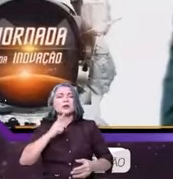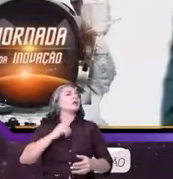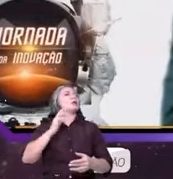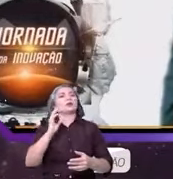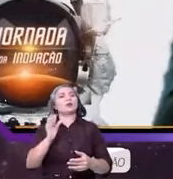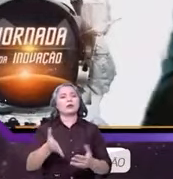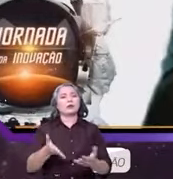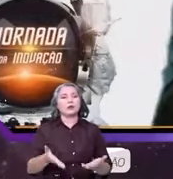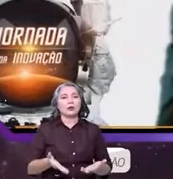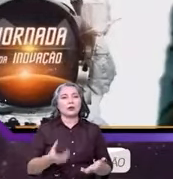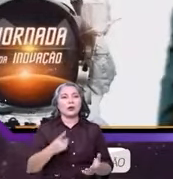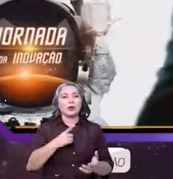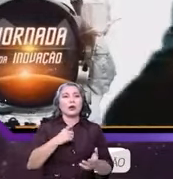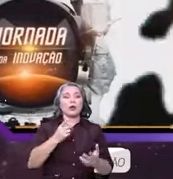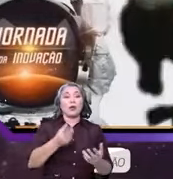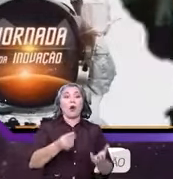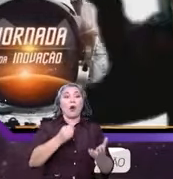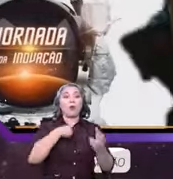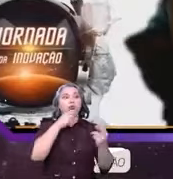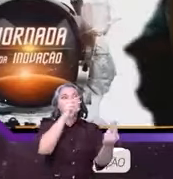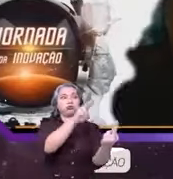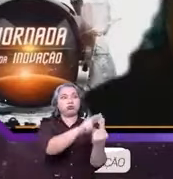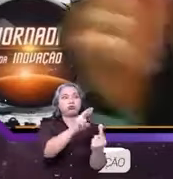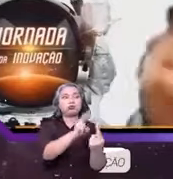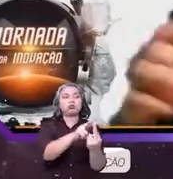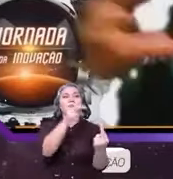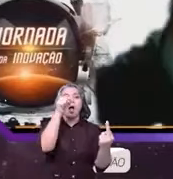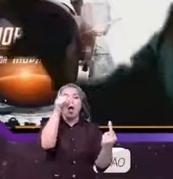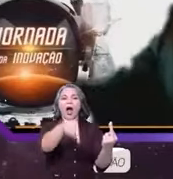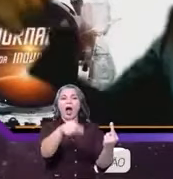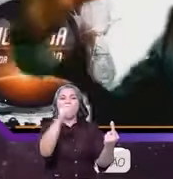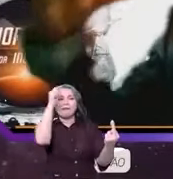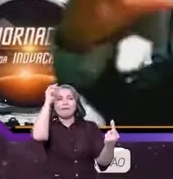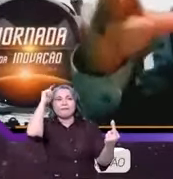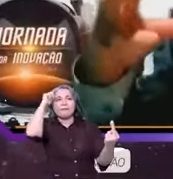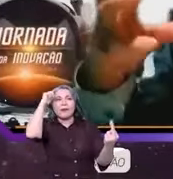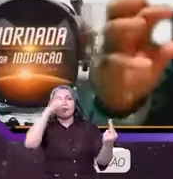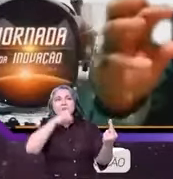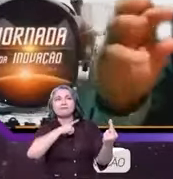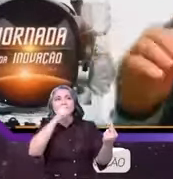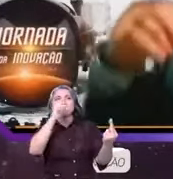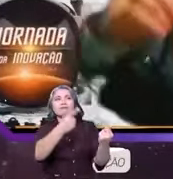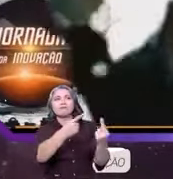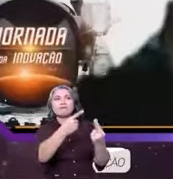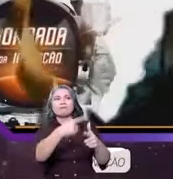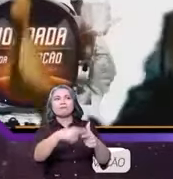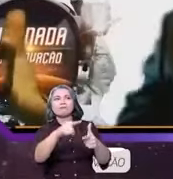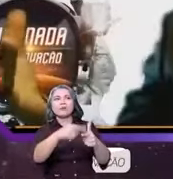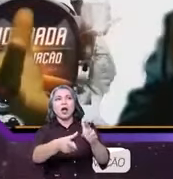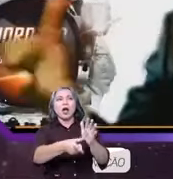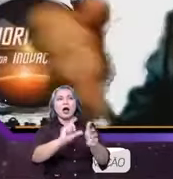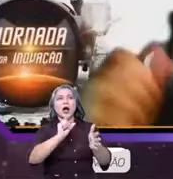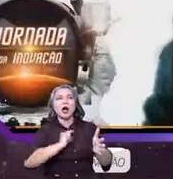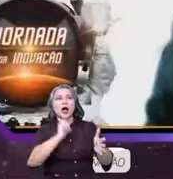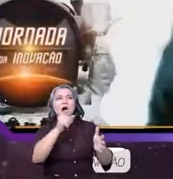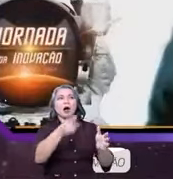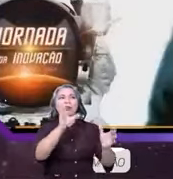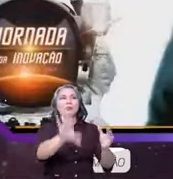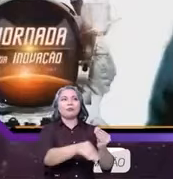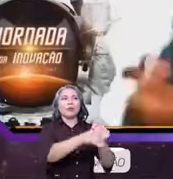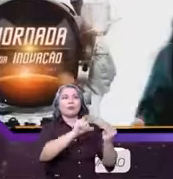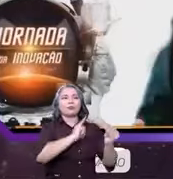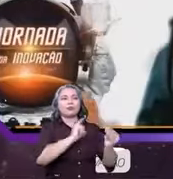com referibilidade a um problema maior, que depois eu posso juntar tudo para solucionar o grande